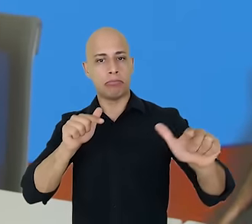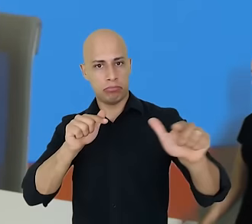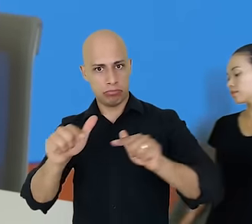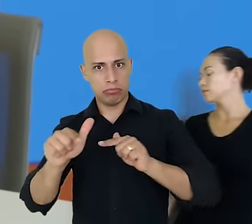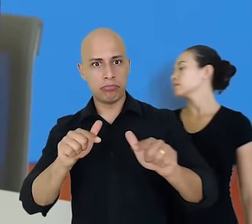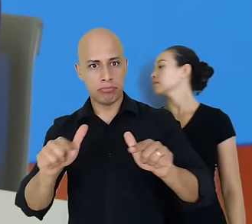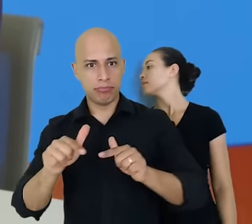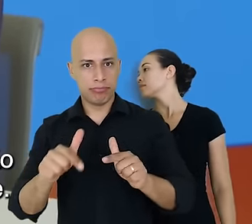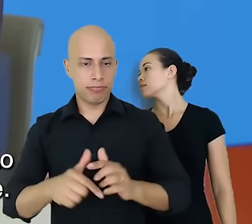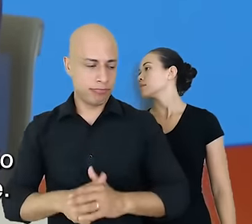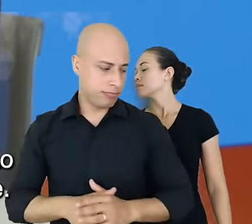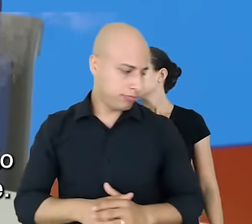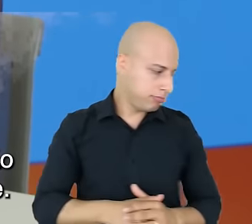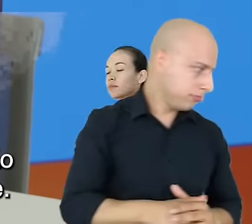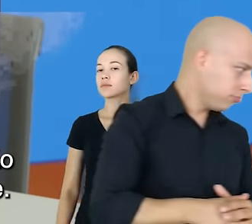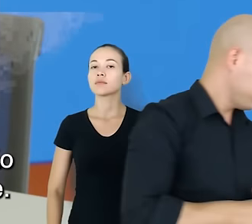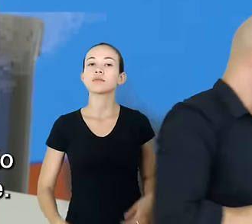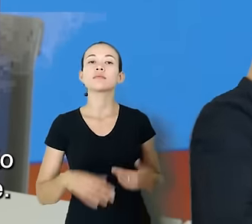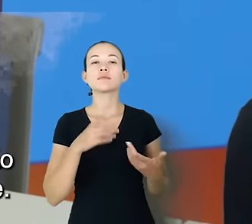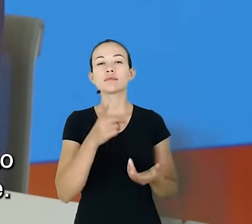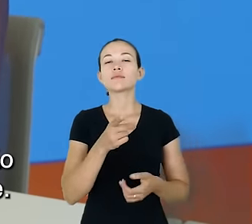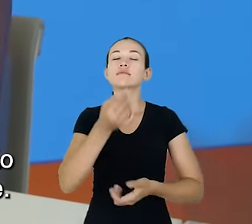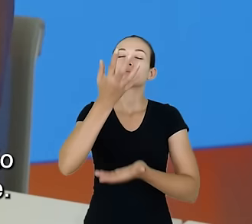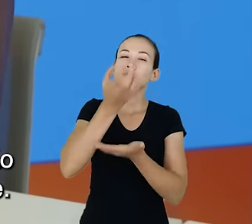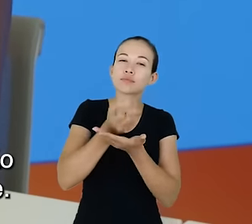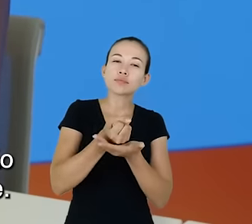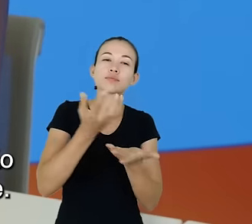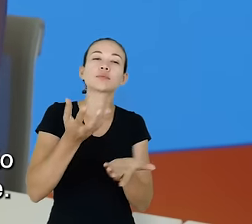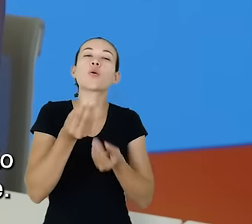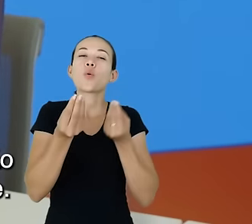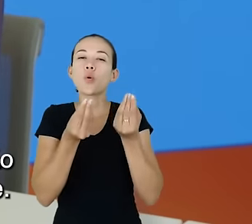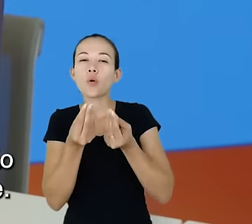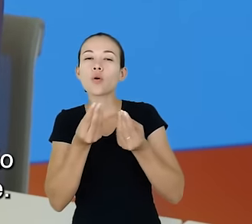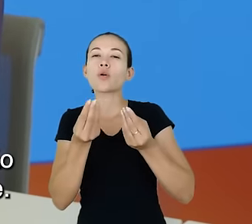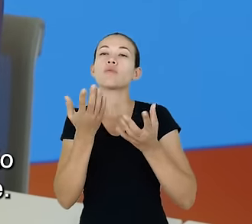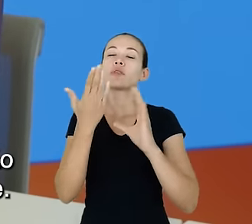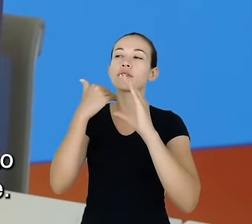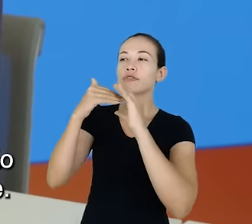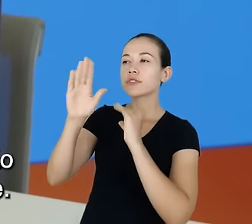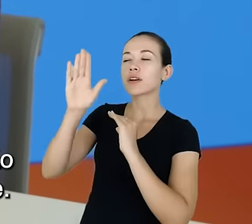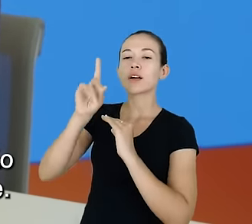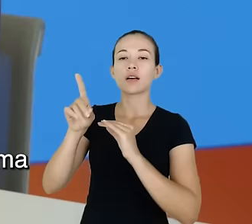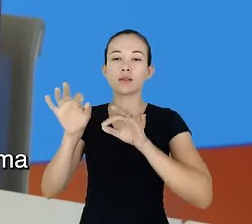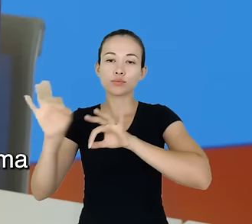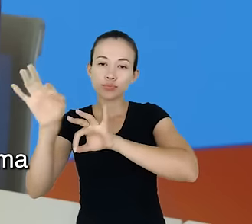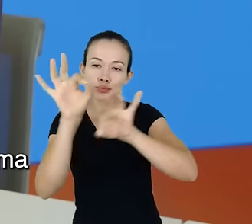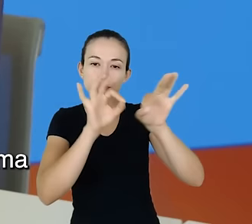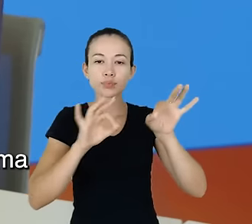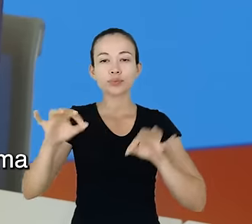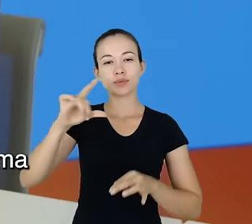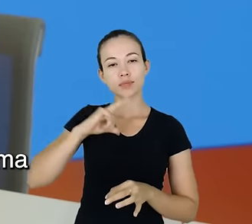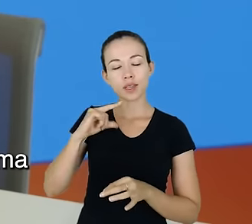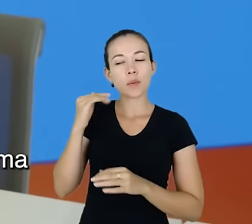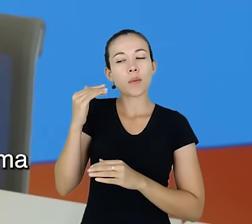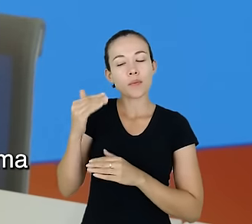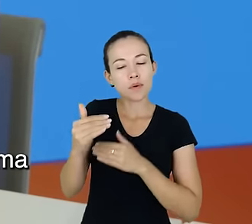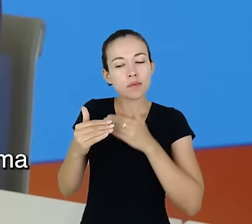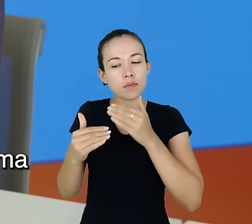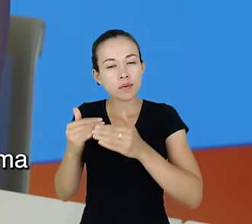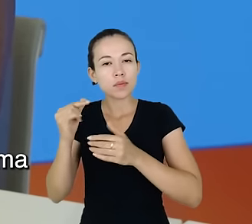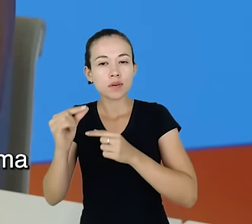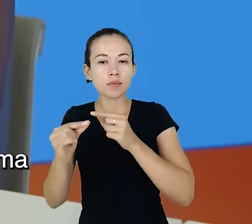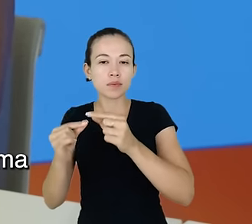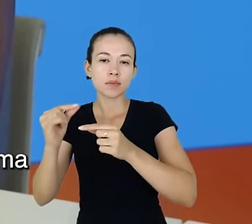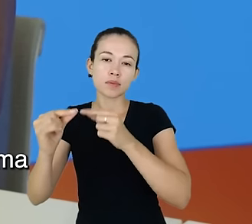trabalhado né a parte de importação de exportação tá sendo ajustada gradativamente existem muitas empresas esse